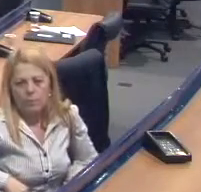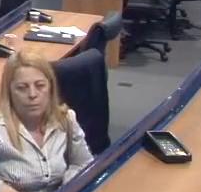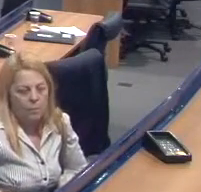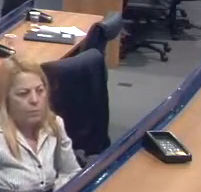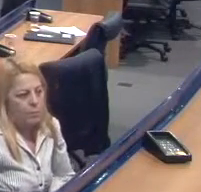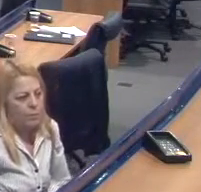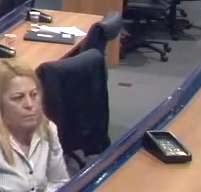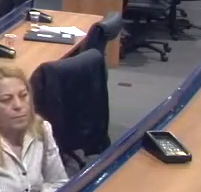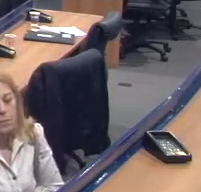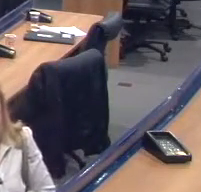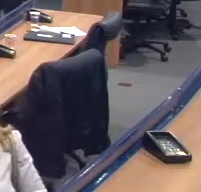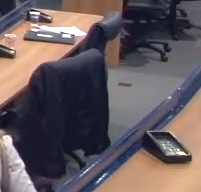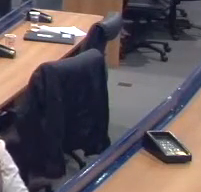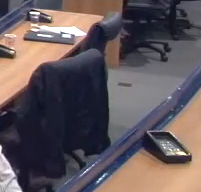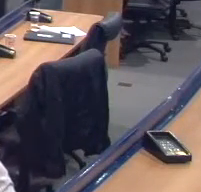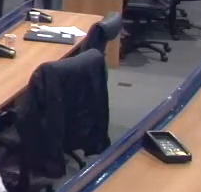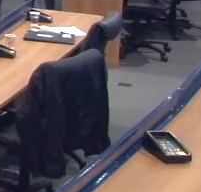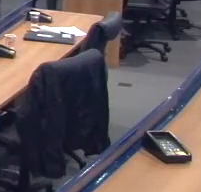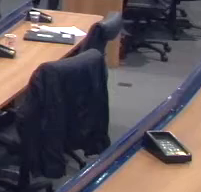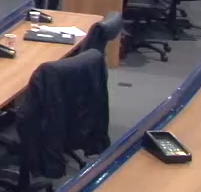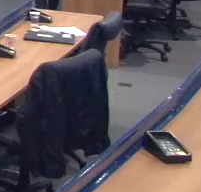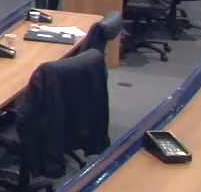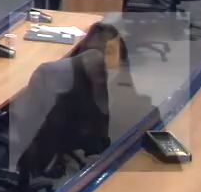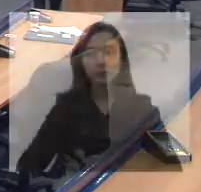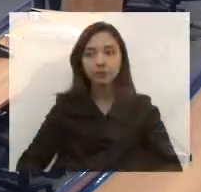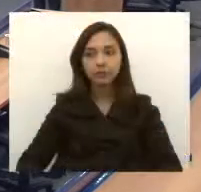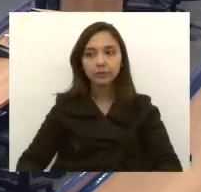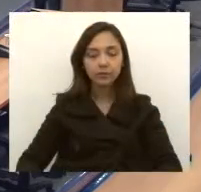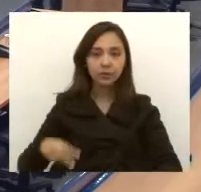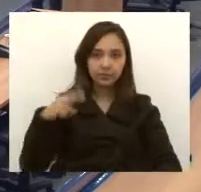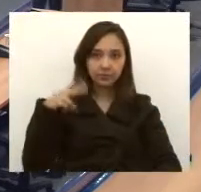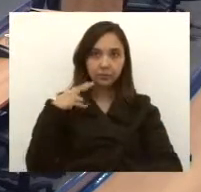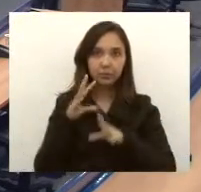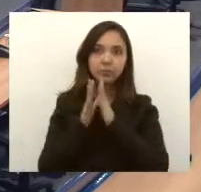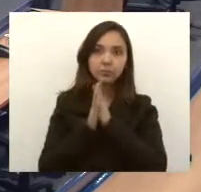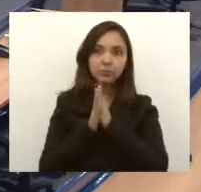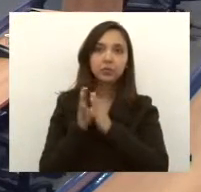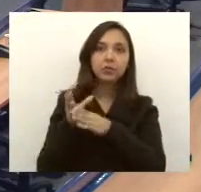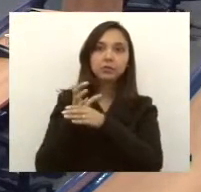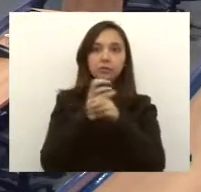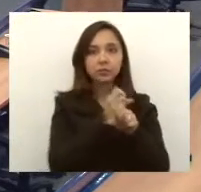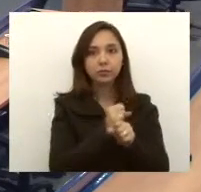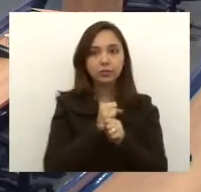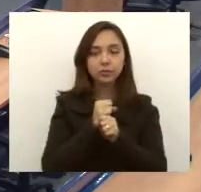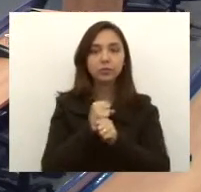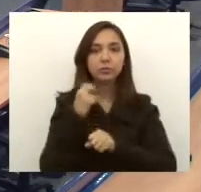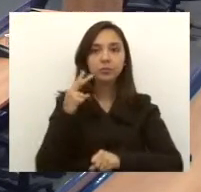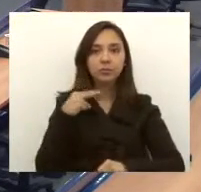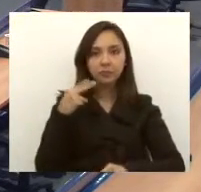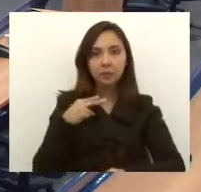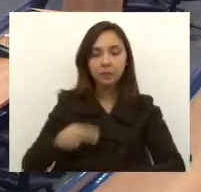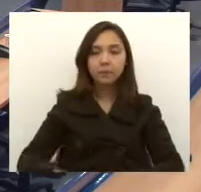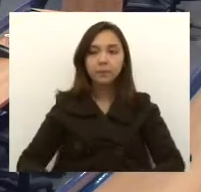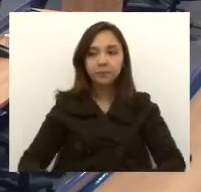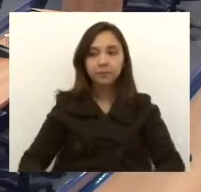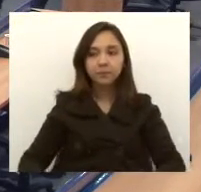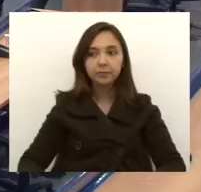vereador Lércio Sanz. Senhor presidente, eu gostaria que fosse verificado o quórum presente dos